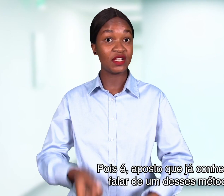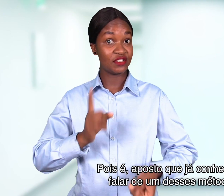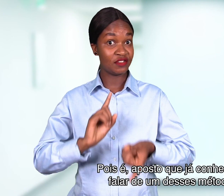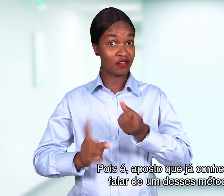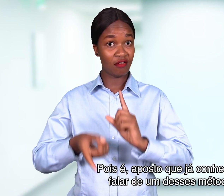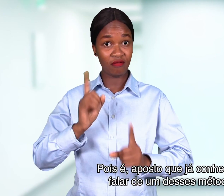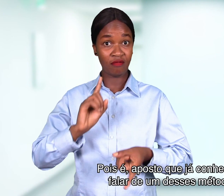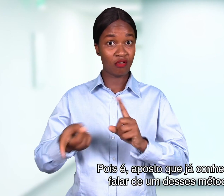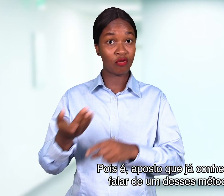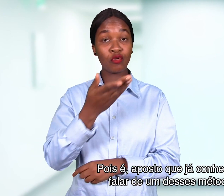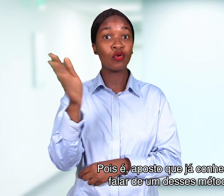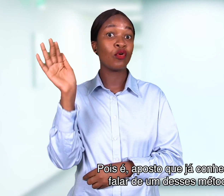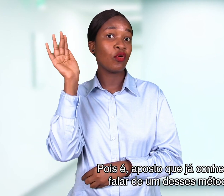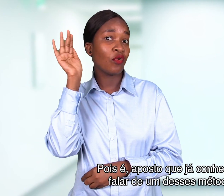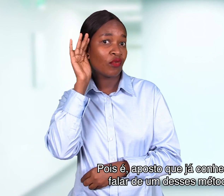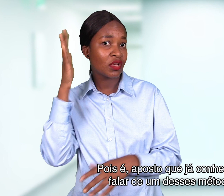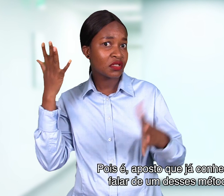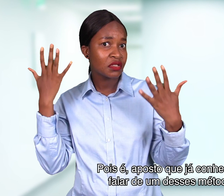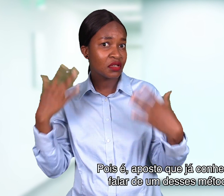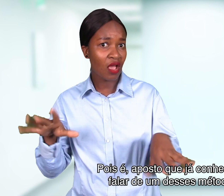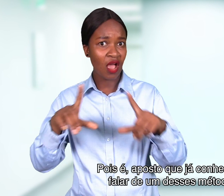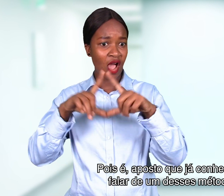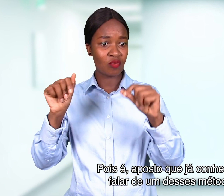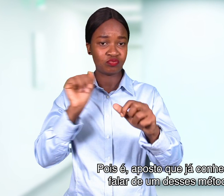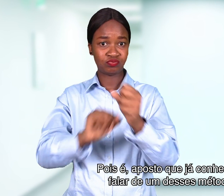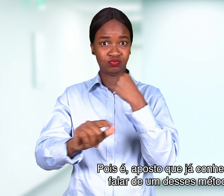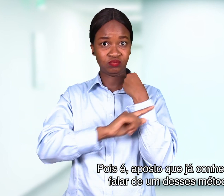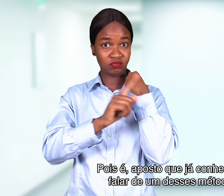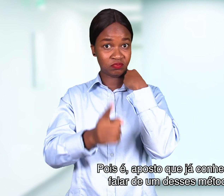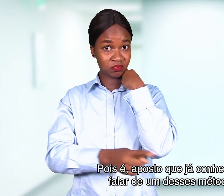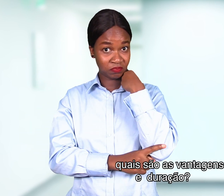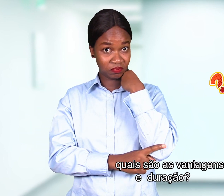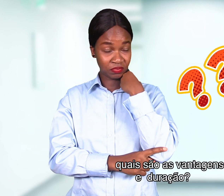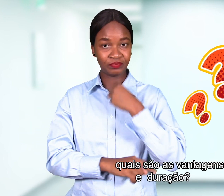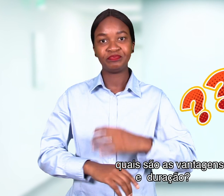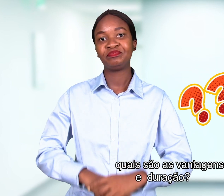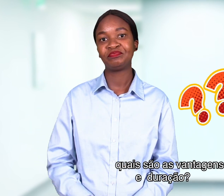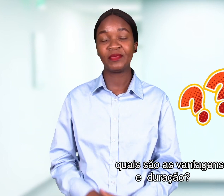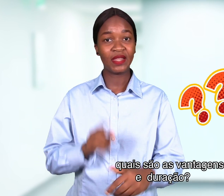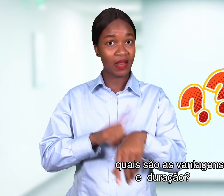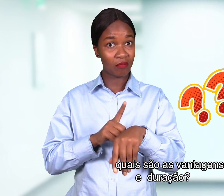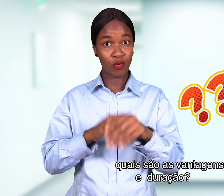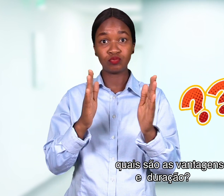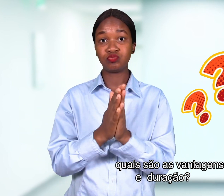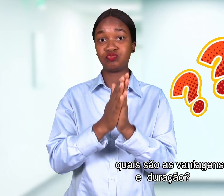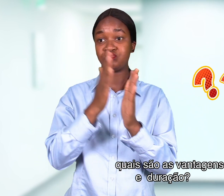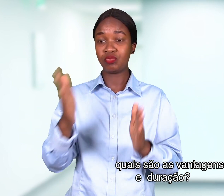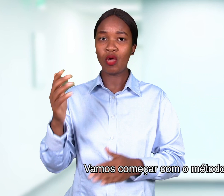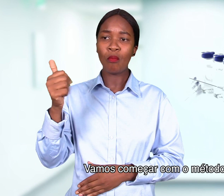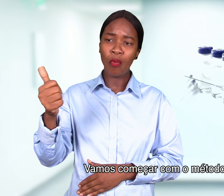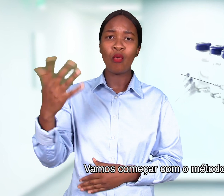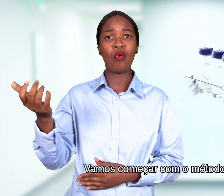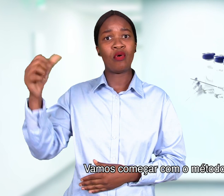Aposto que já conhece ou ouviu falar de um desses métodos. Mas, quais são as vantagens de duração?